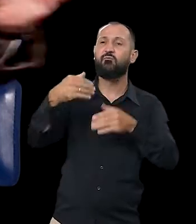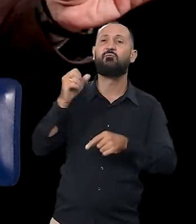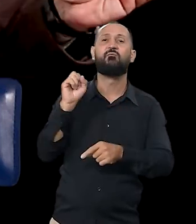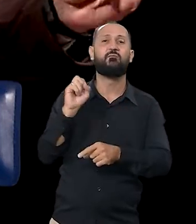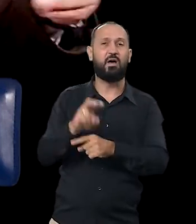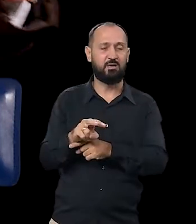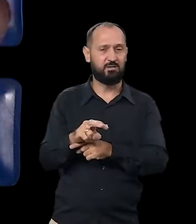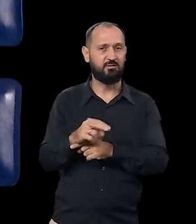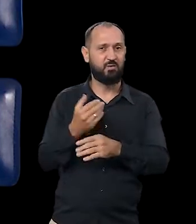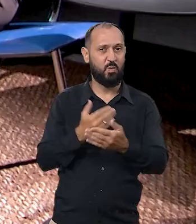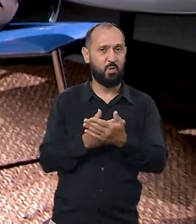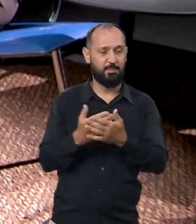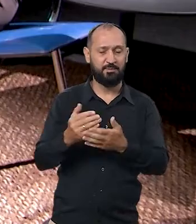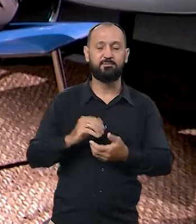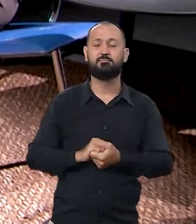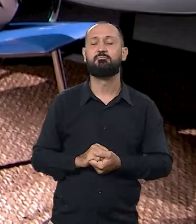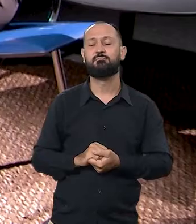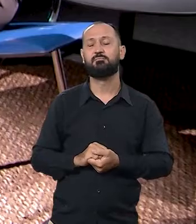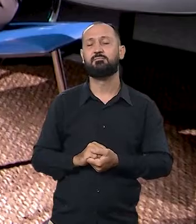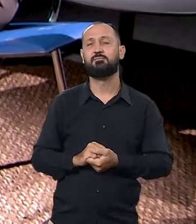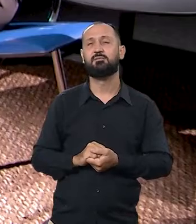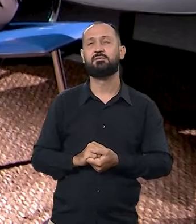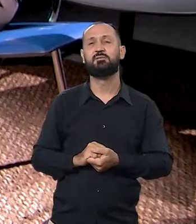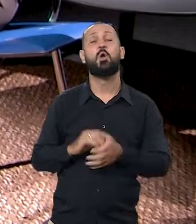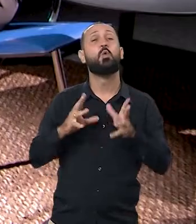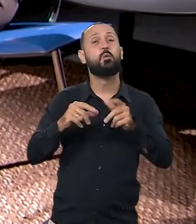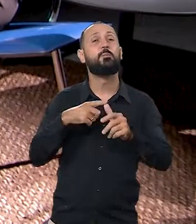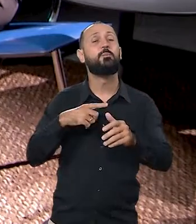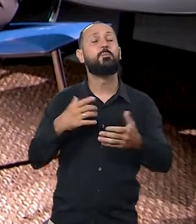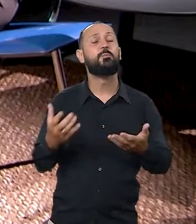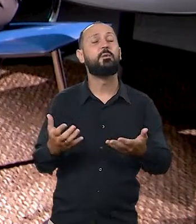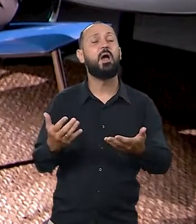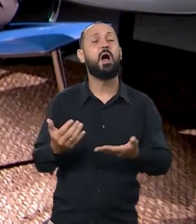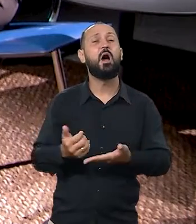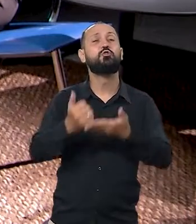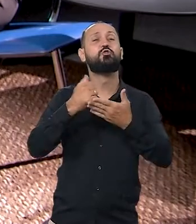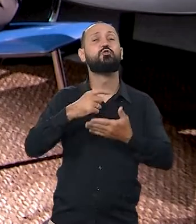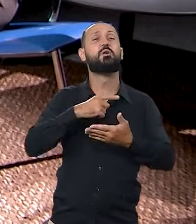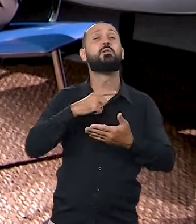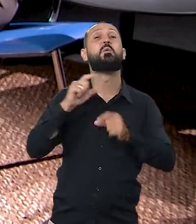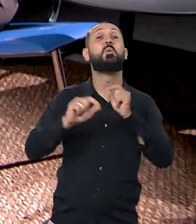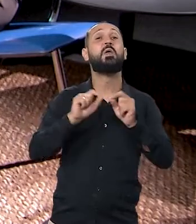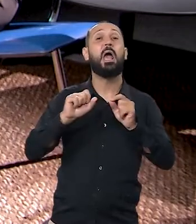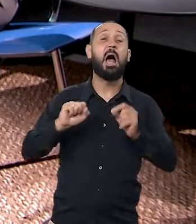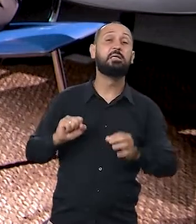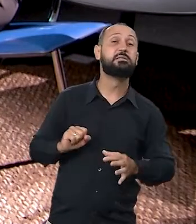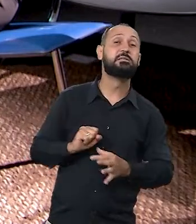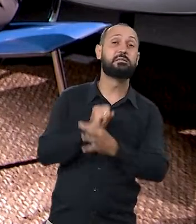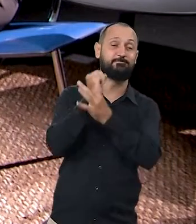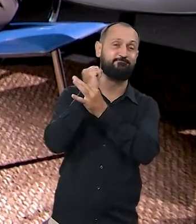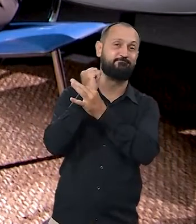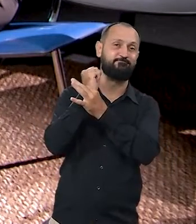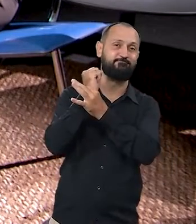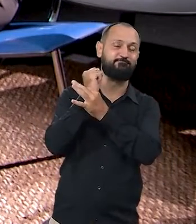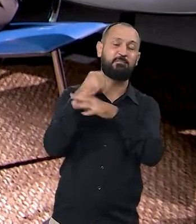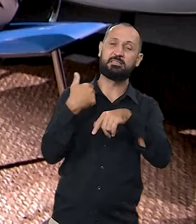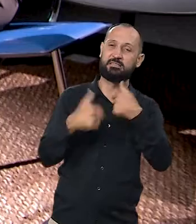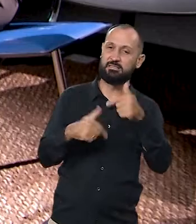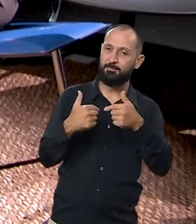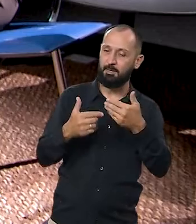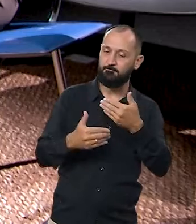que eles me colocam nesses cargos que eu ocupo, né? Tudo isso me deu a segurança necessária para poder